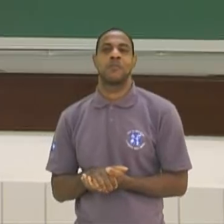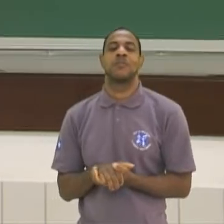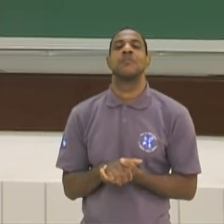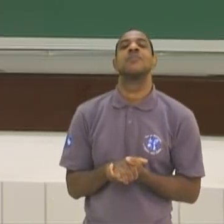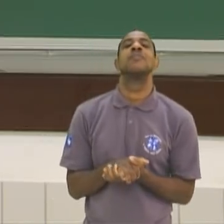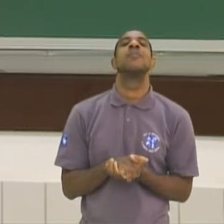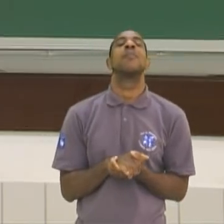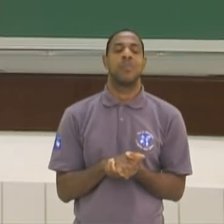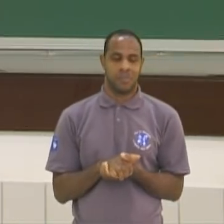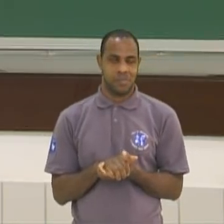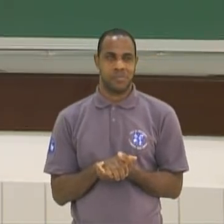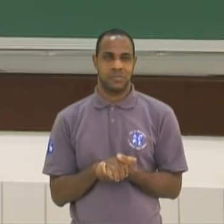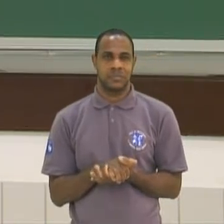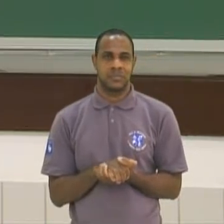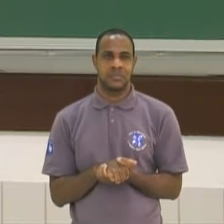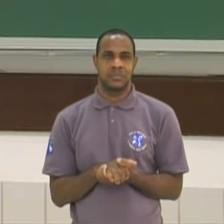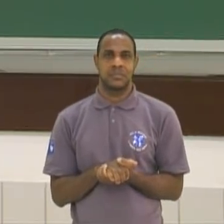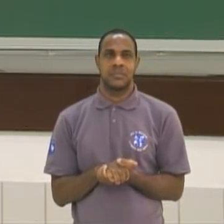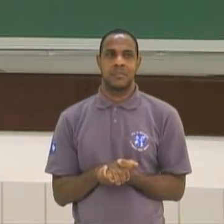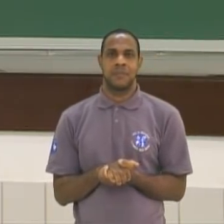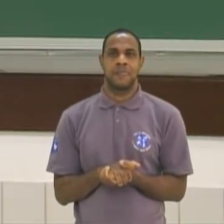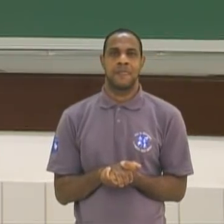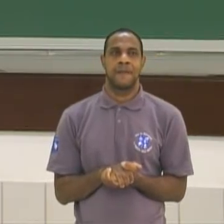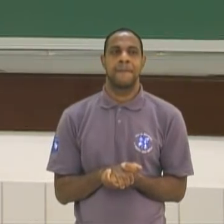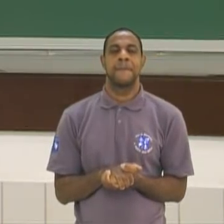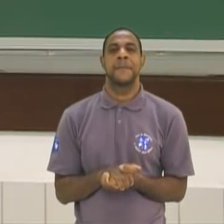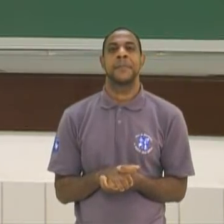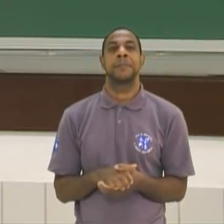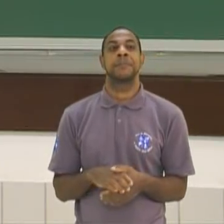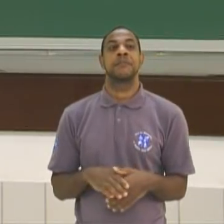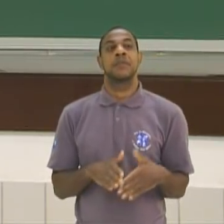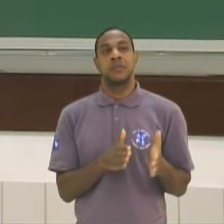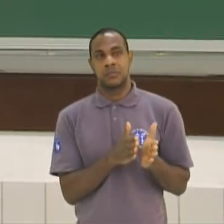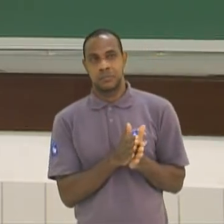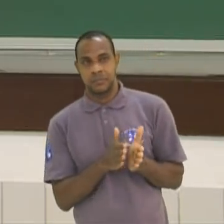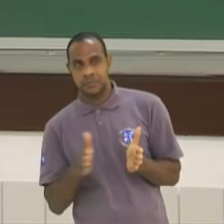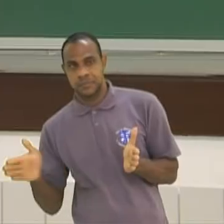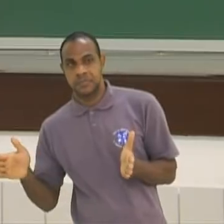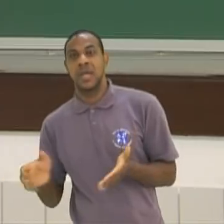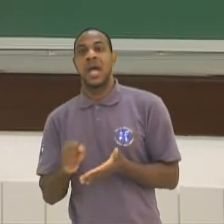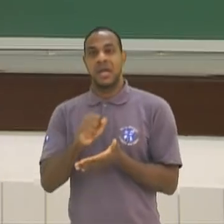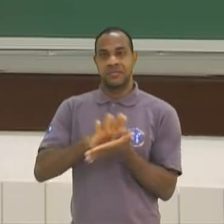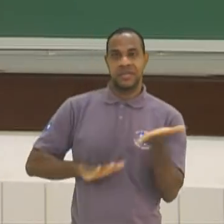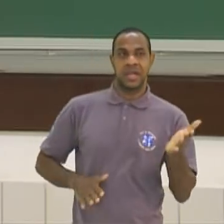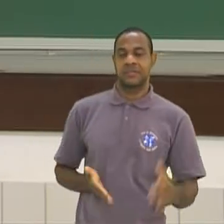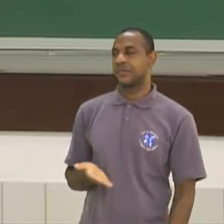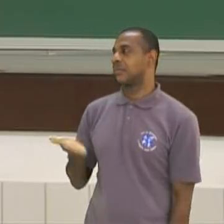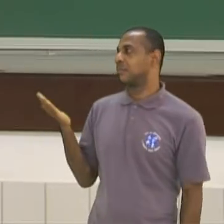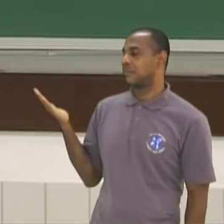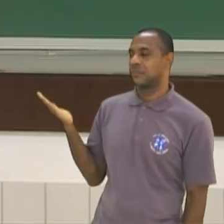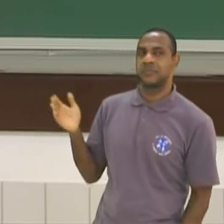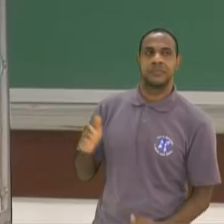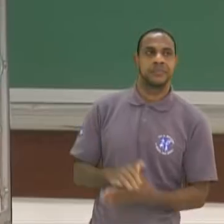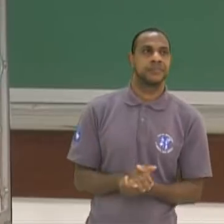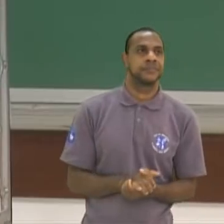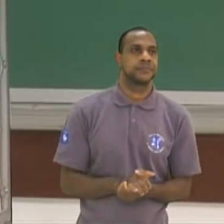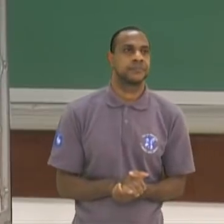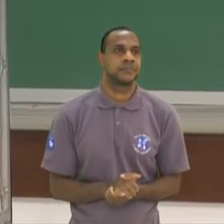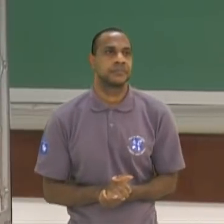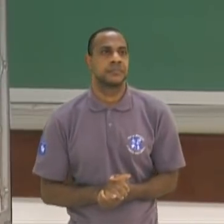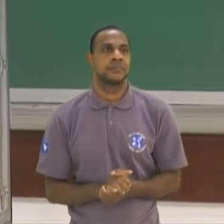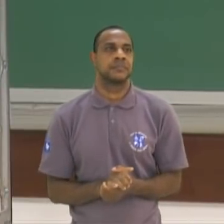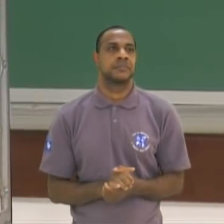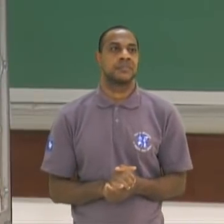militar atuando no Brasil. Ok? Essa é a reação. Seguindo, mais uma tarefa. Artigo 2º